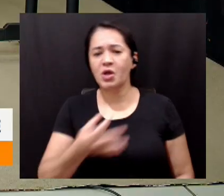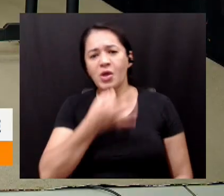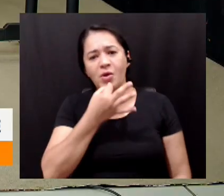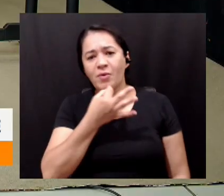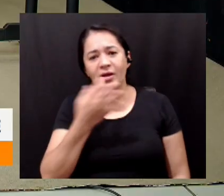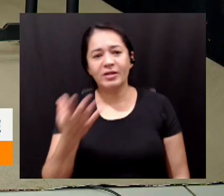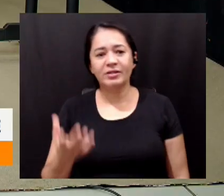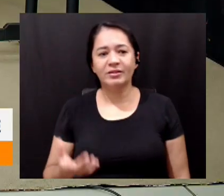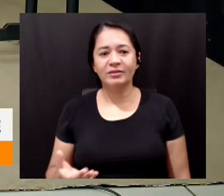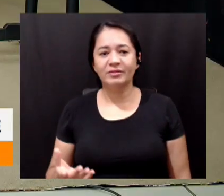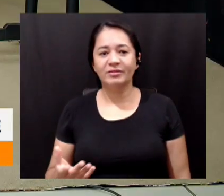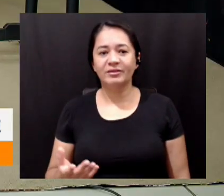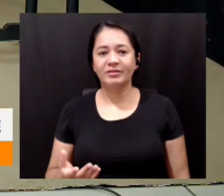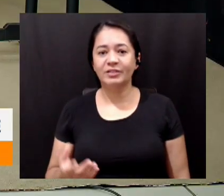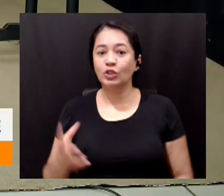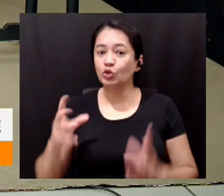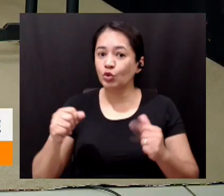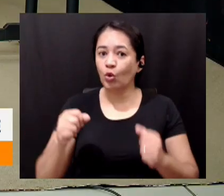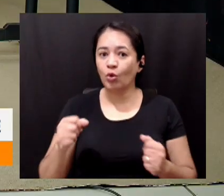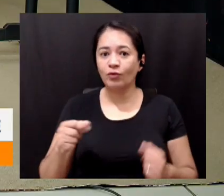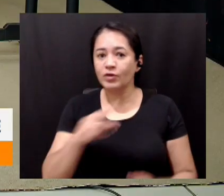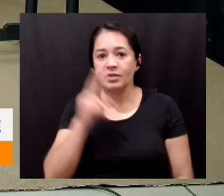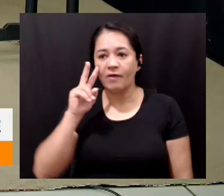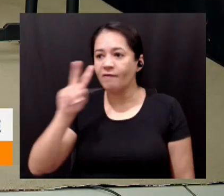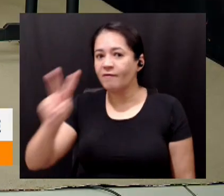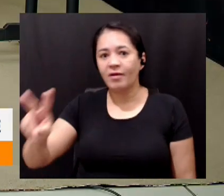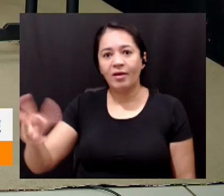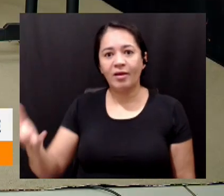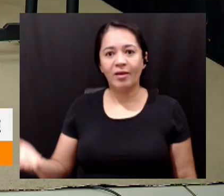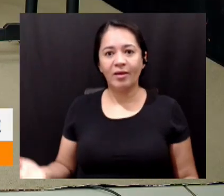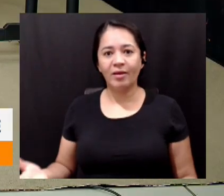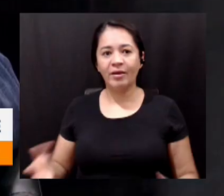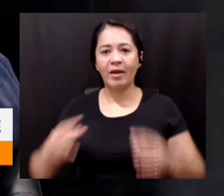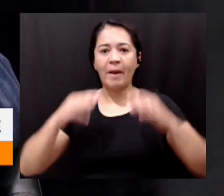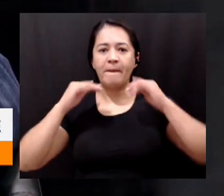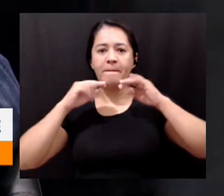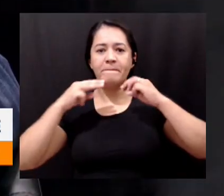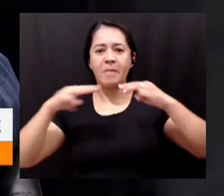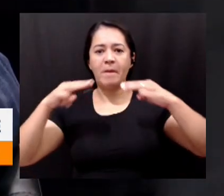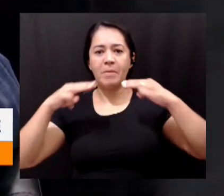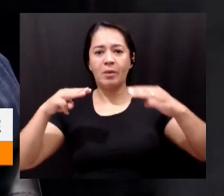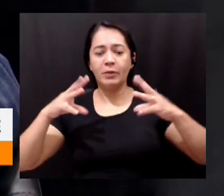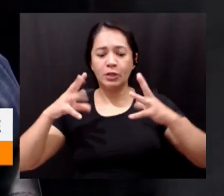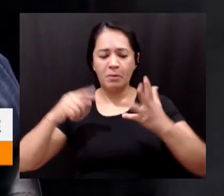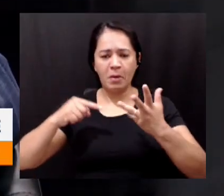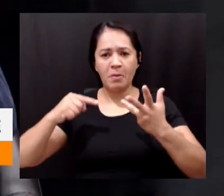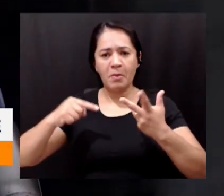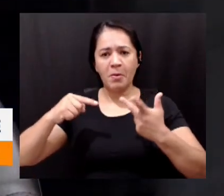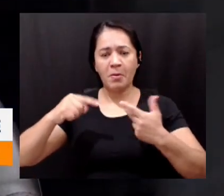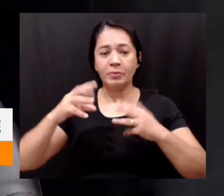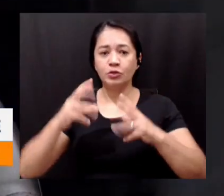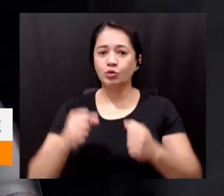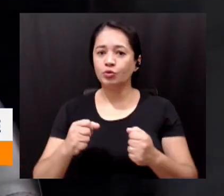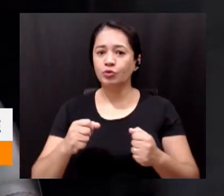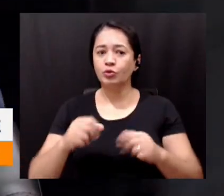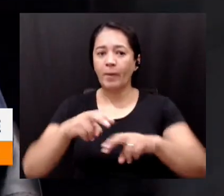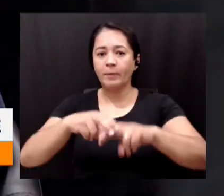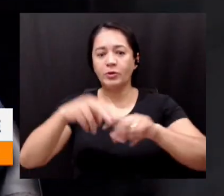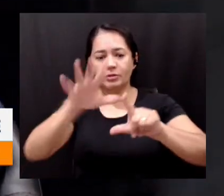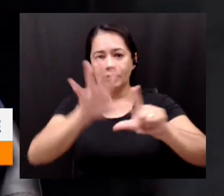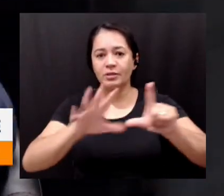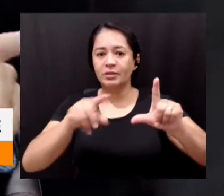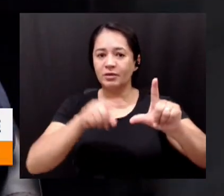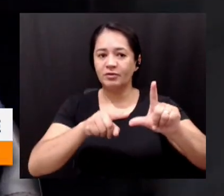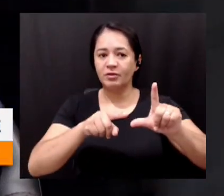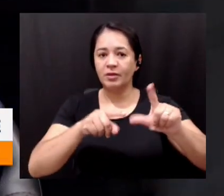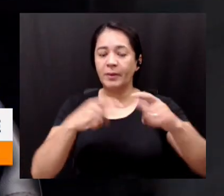vê tem lá, então né? você vê lá A todo no propaganda de campo uma de casa de futebol. Então aposta. isso tudo, essas plataformas que estão sendo licenciadas vão ter que seguir